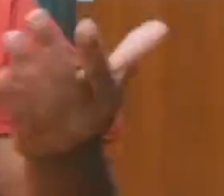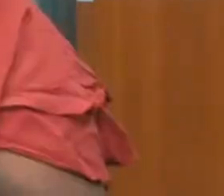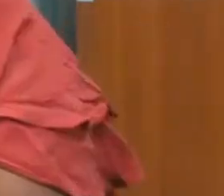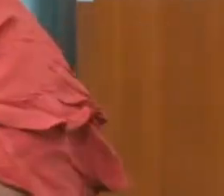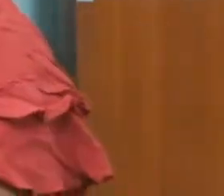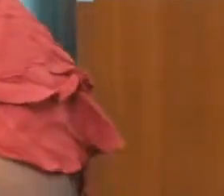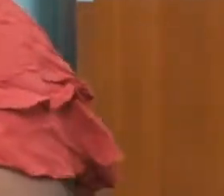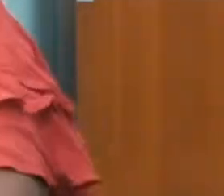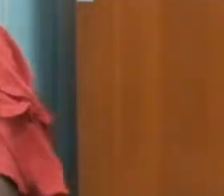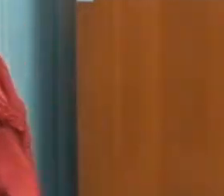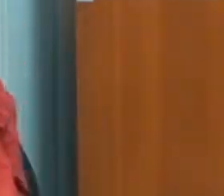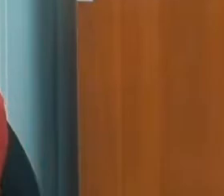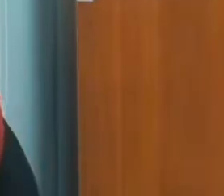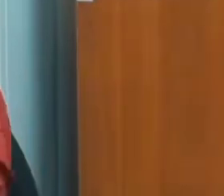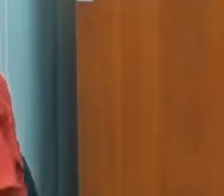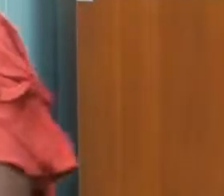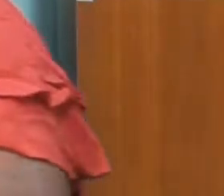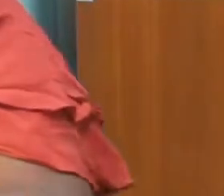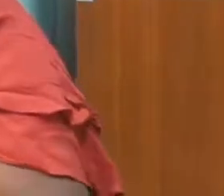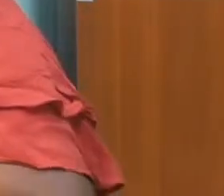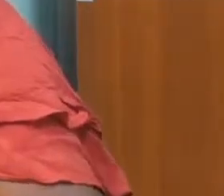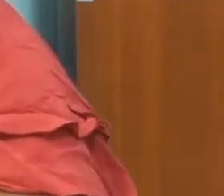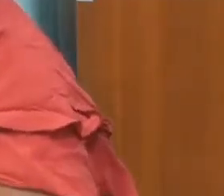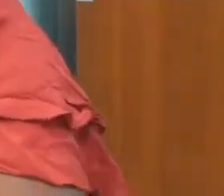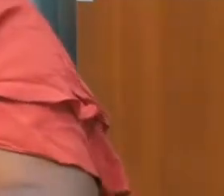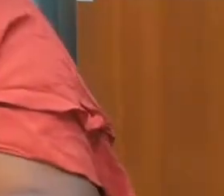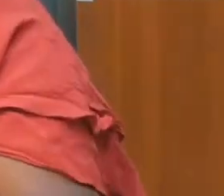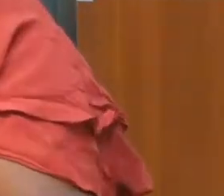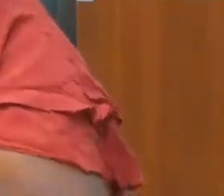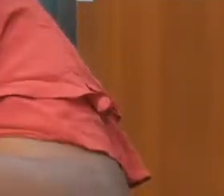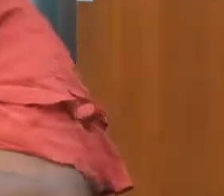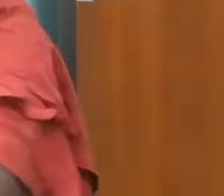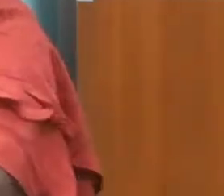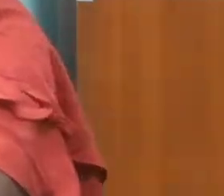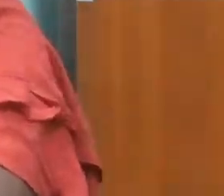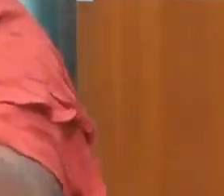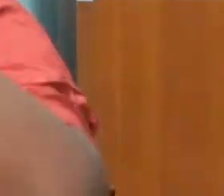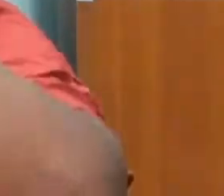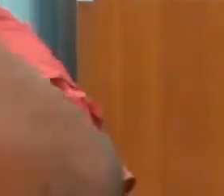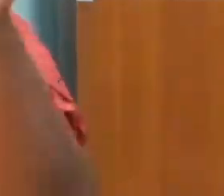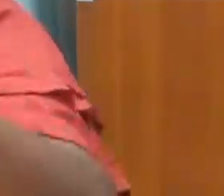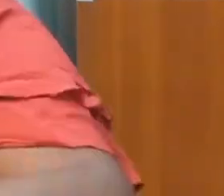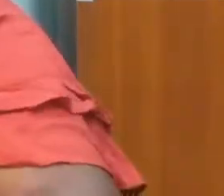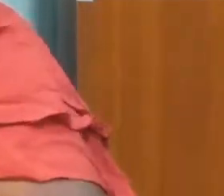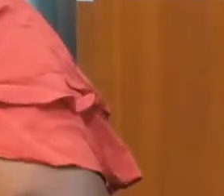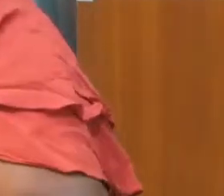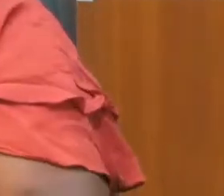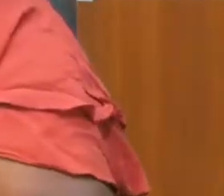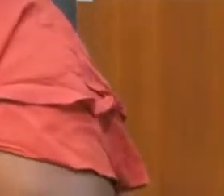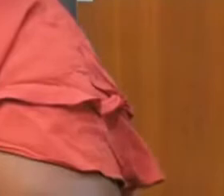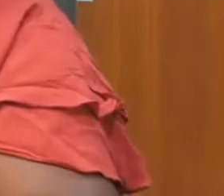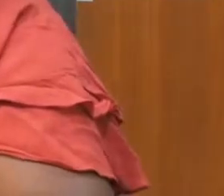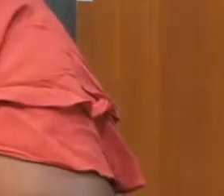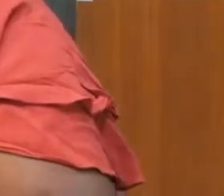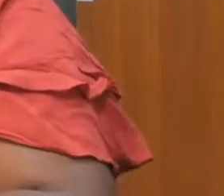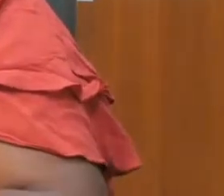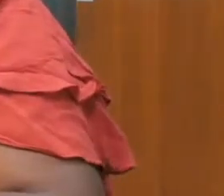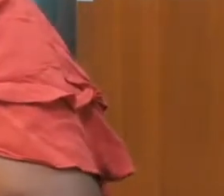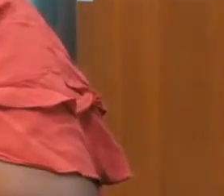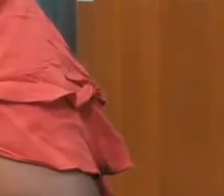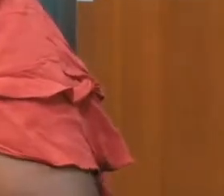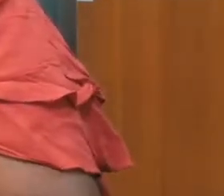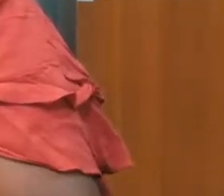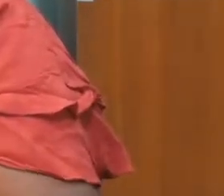E eu tinha que vir no Ministério Público para fazer as minhas reclamações e ir atrás do meu direito. Então, eu me sentia como se estivesse